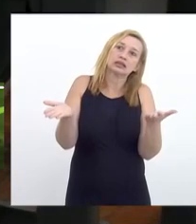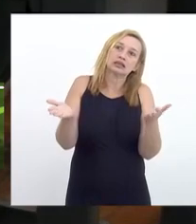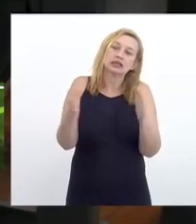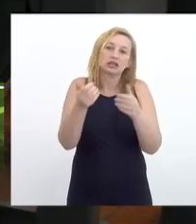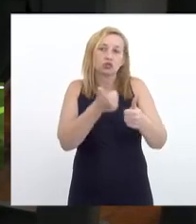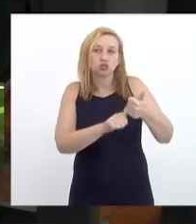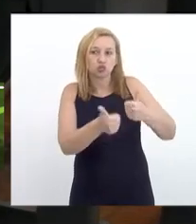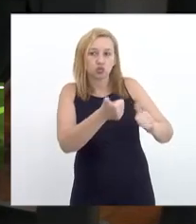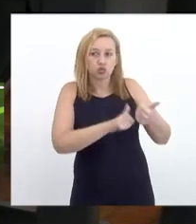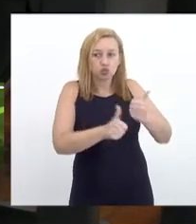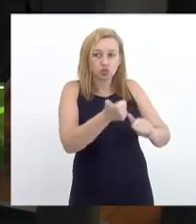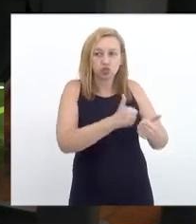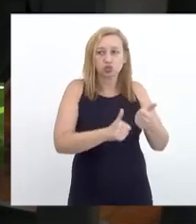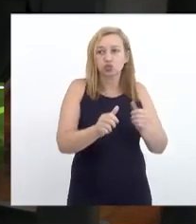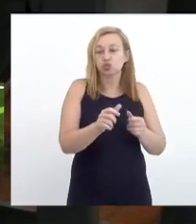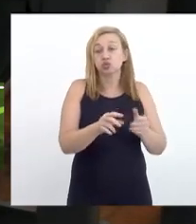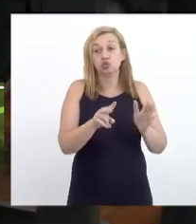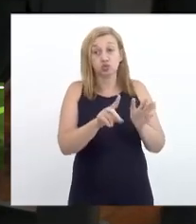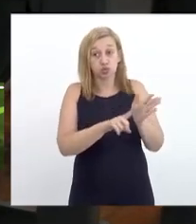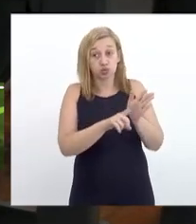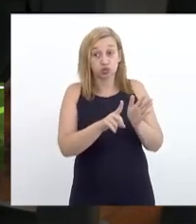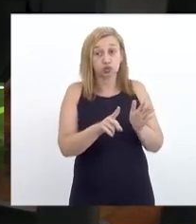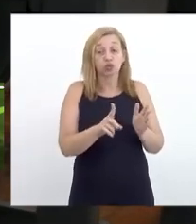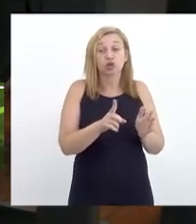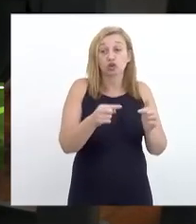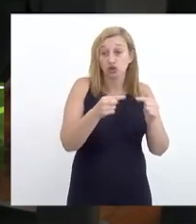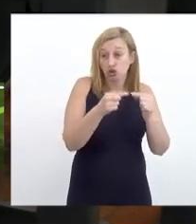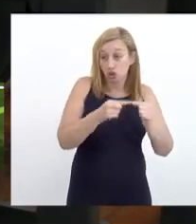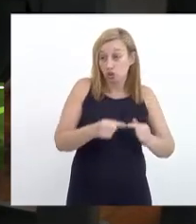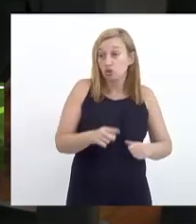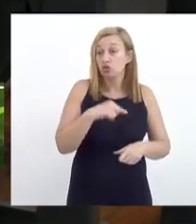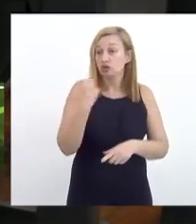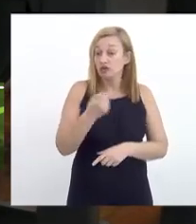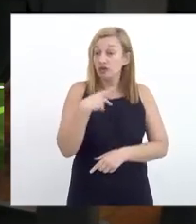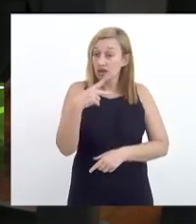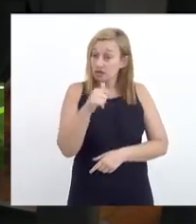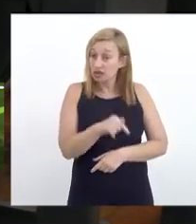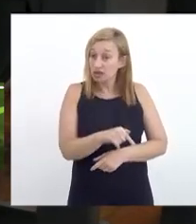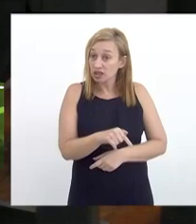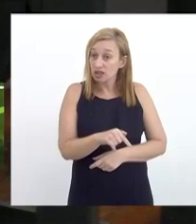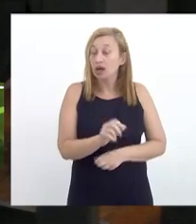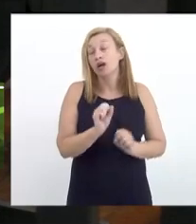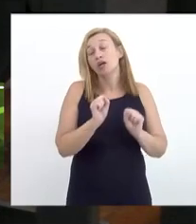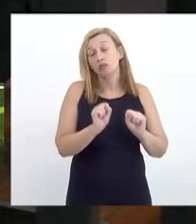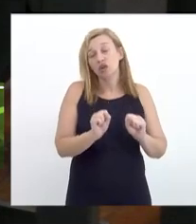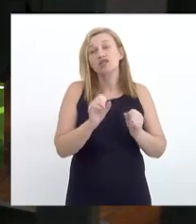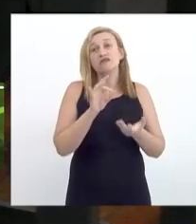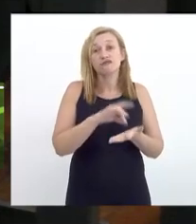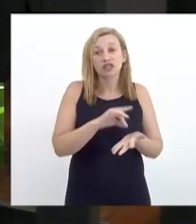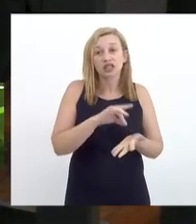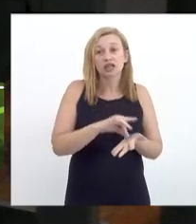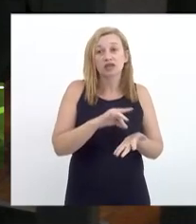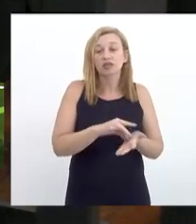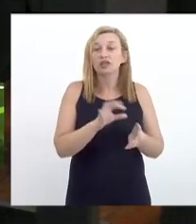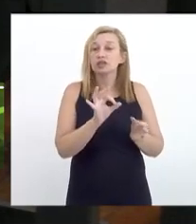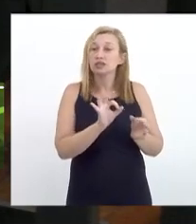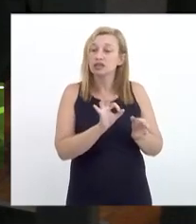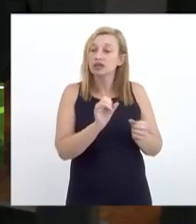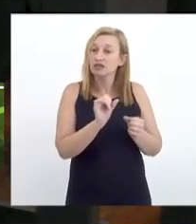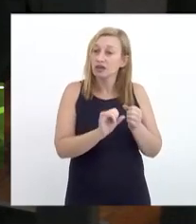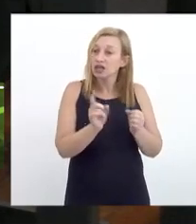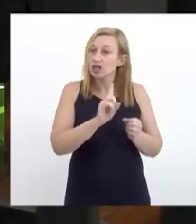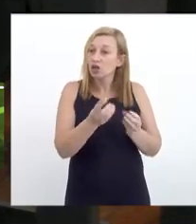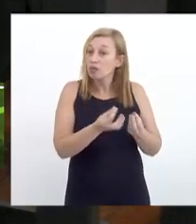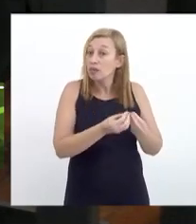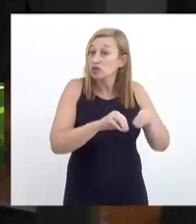avaliações Que forem feitas De acordo com aquilo Que nós Tratarmos aqui Que elas possam Realmente serem feitas Não para